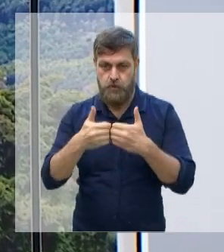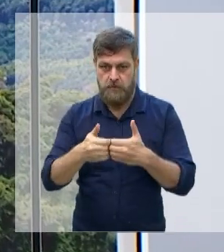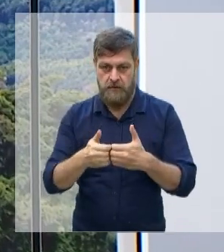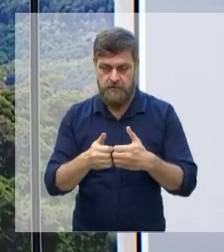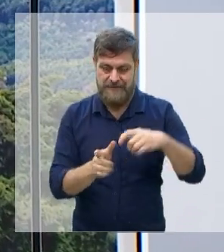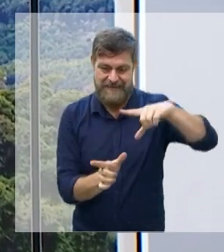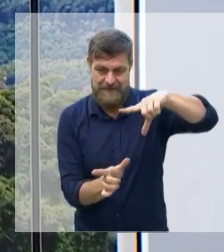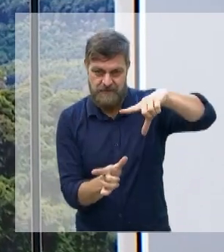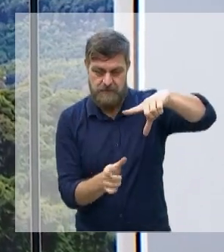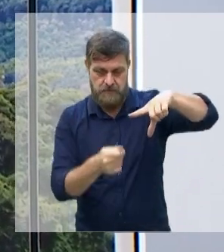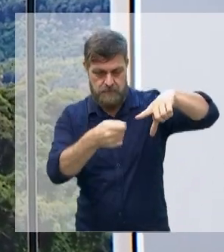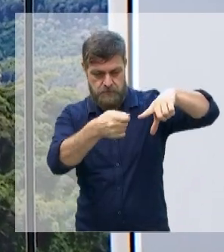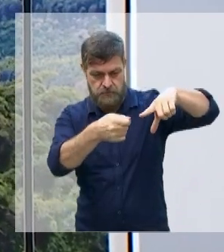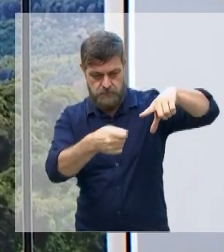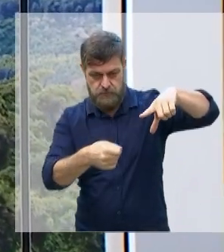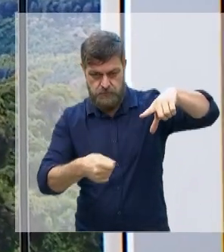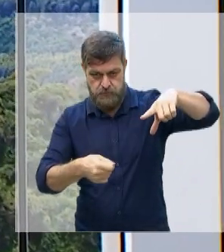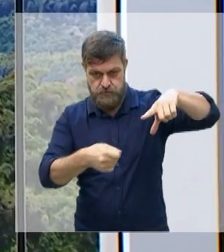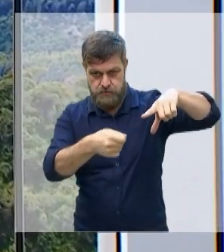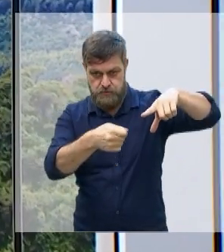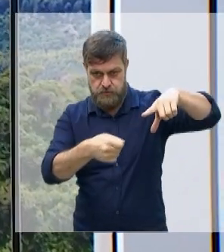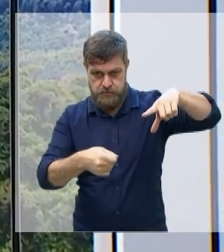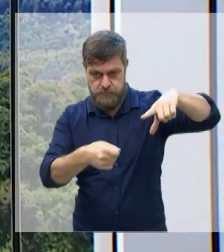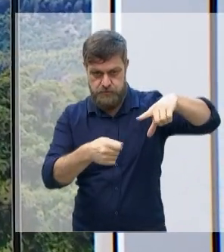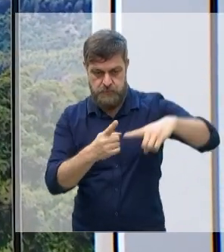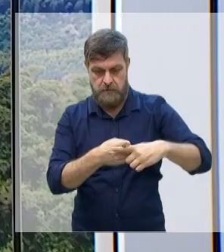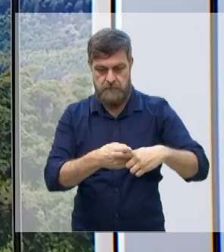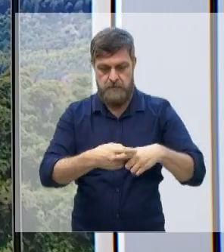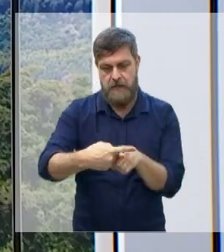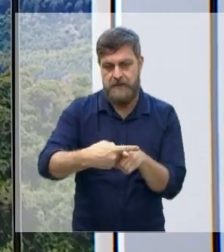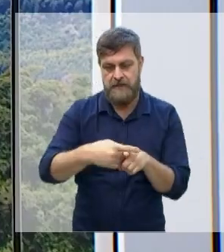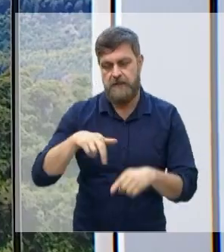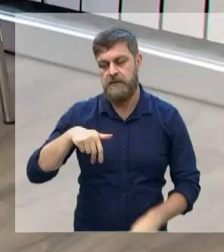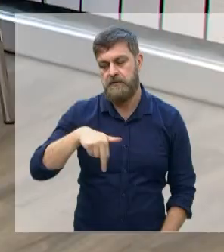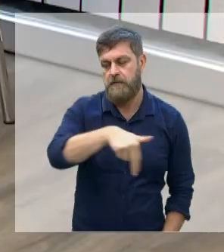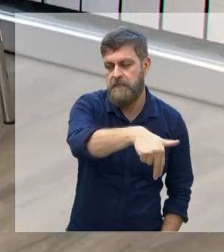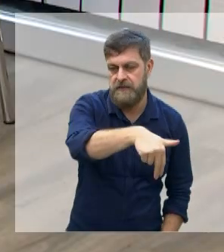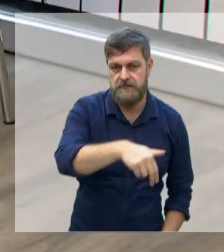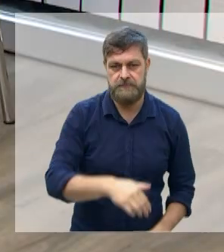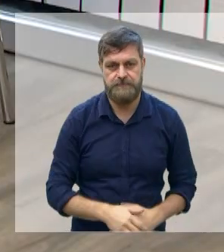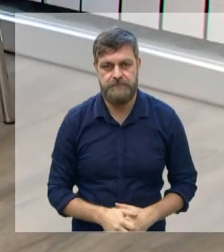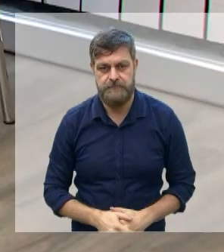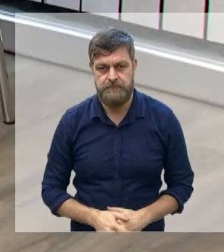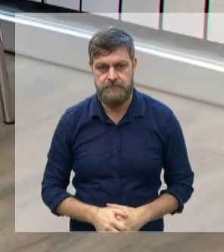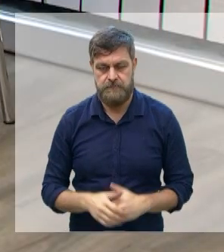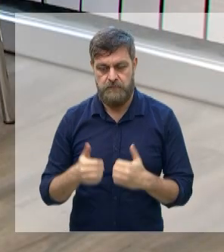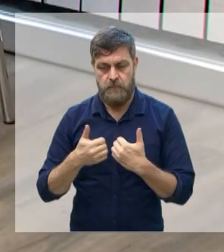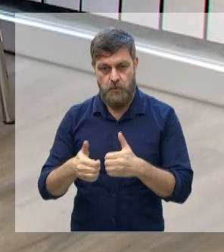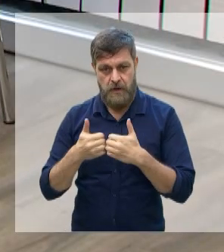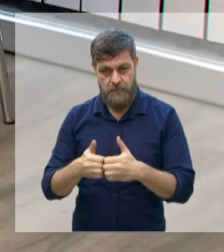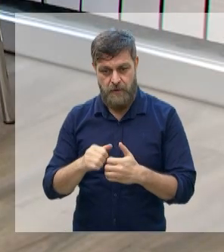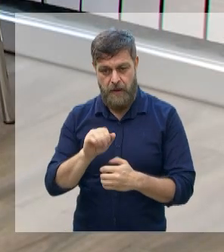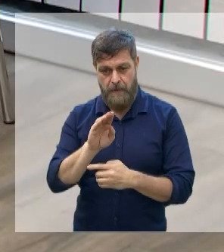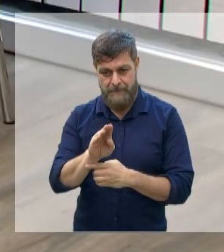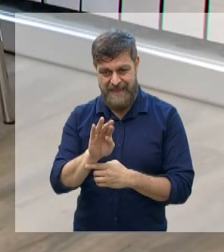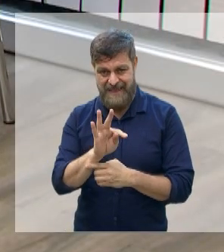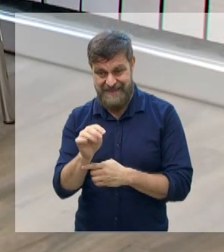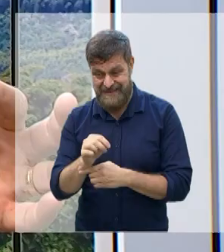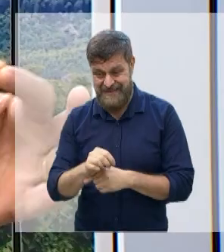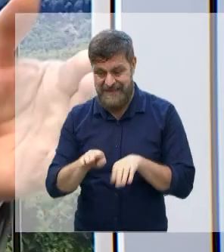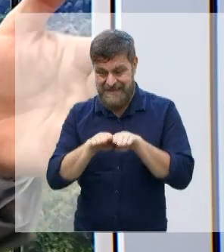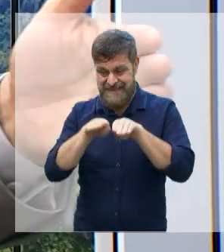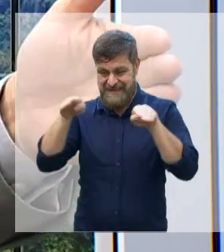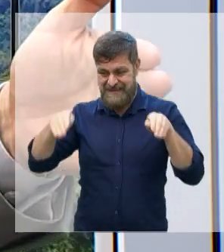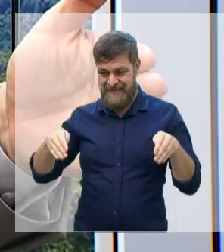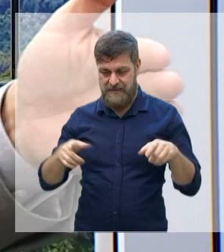leitor que chama validador ali tem uma catraca que me libera para poder passar no btc vai fazer isso na estação